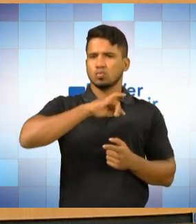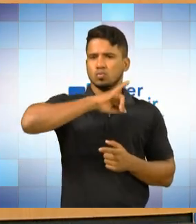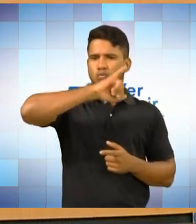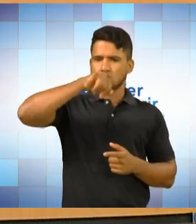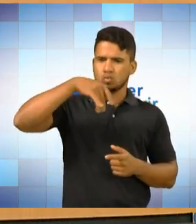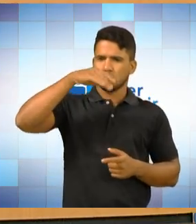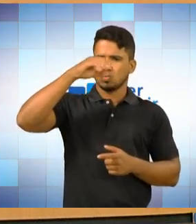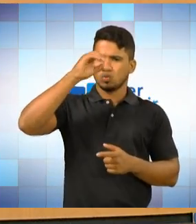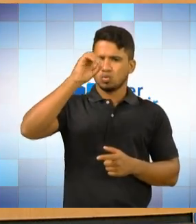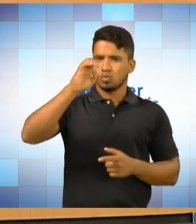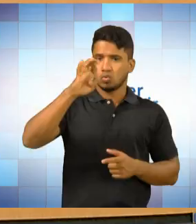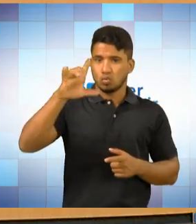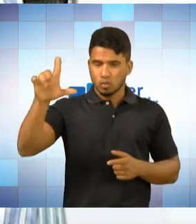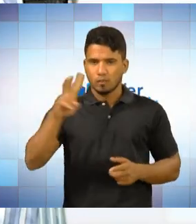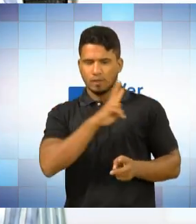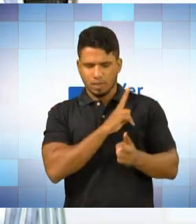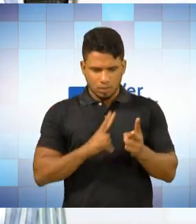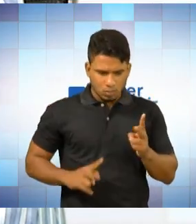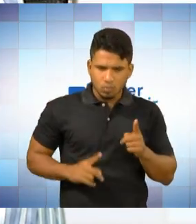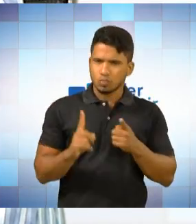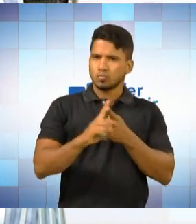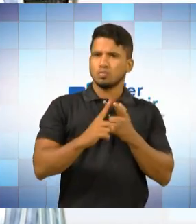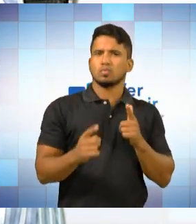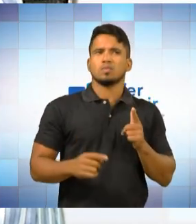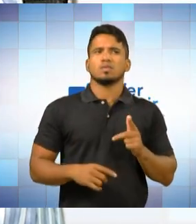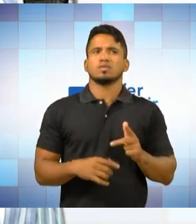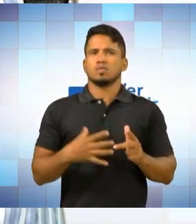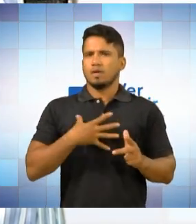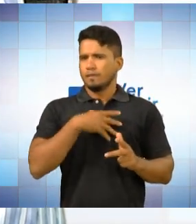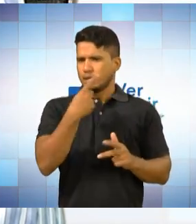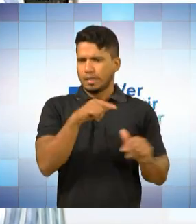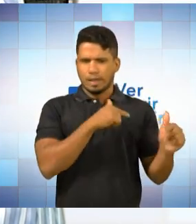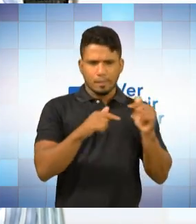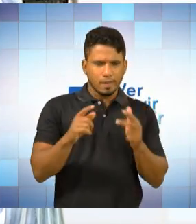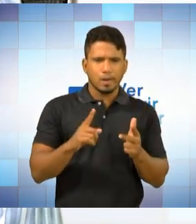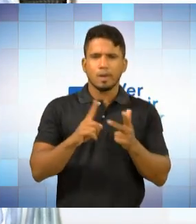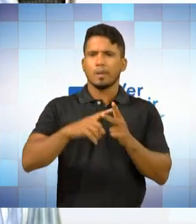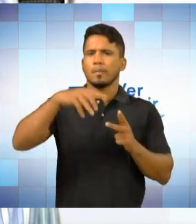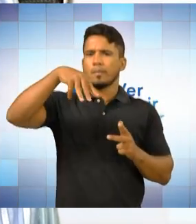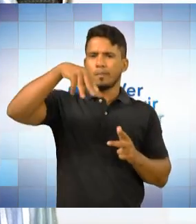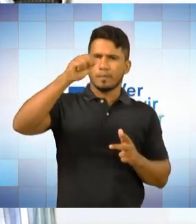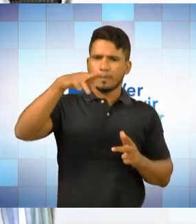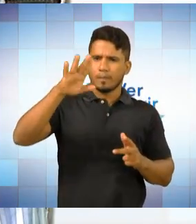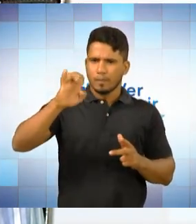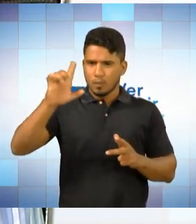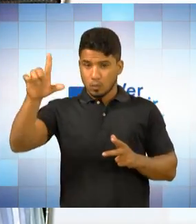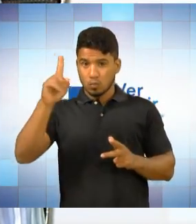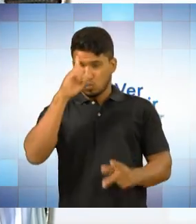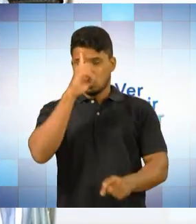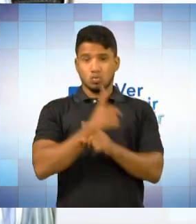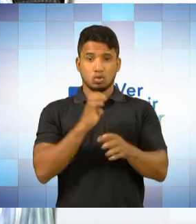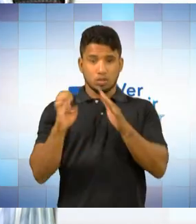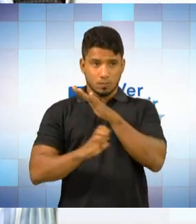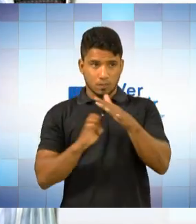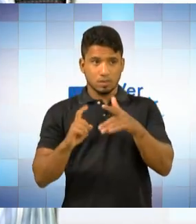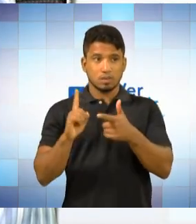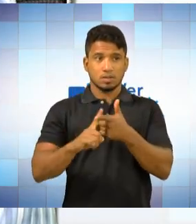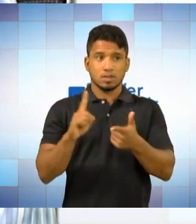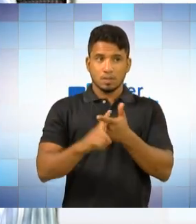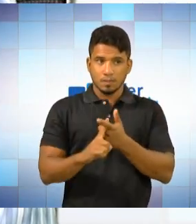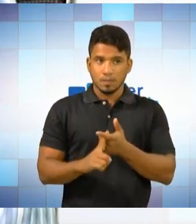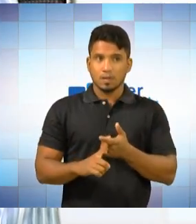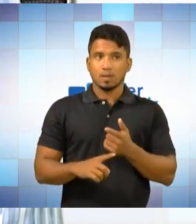Joel Loureiro, vereador. Isso, vereador. Tinha uma vida autônoma. Manuel do Bonfim Veloso, empresário. Gerardo Nogueira